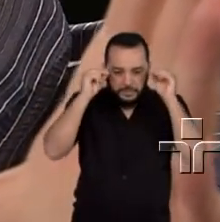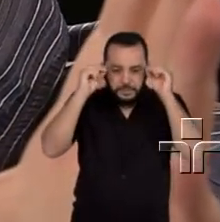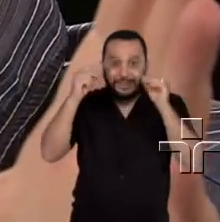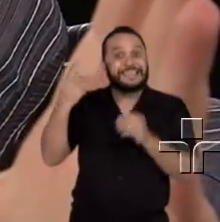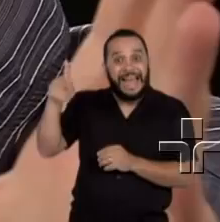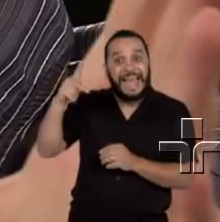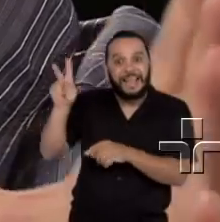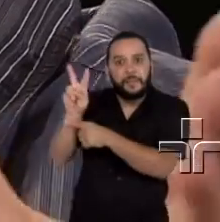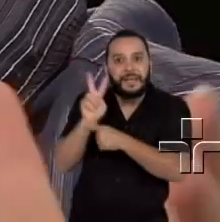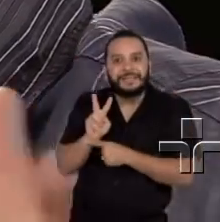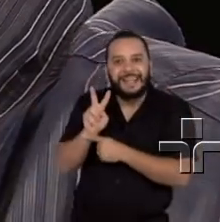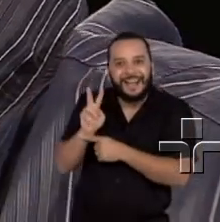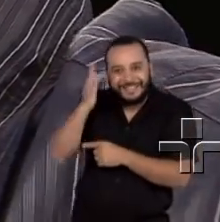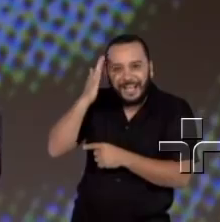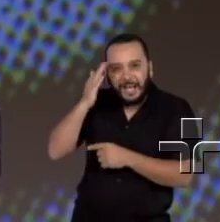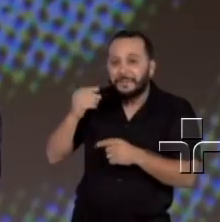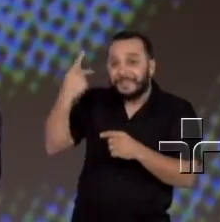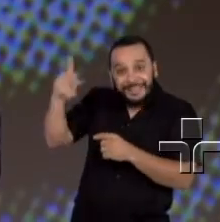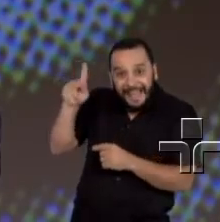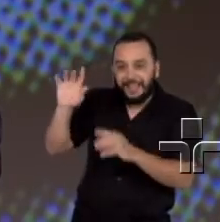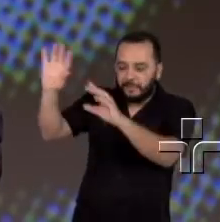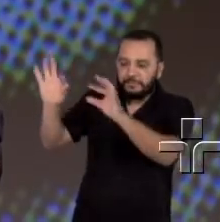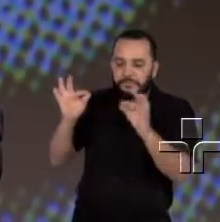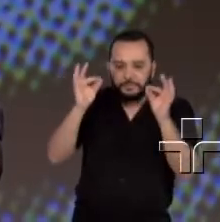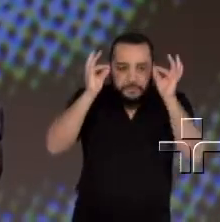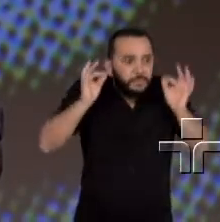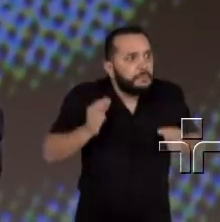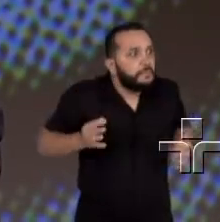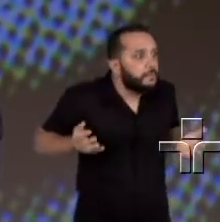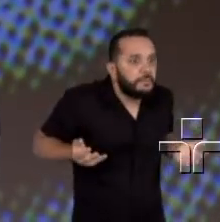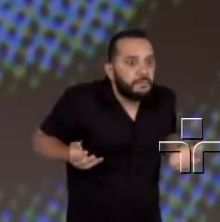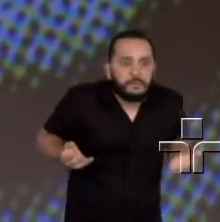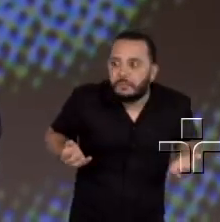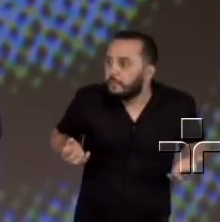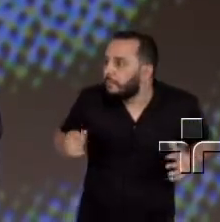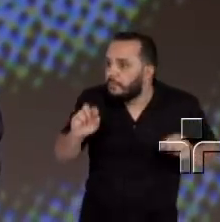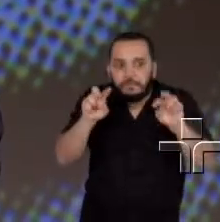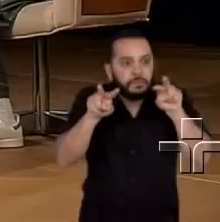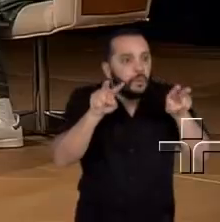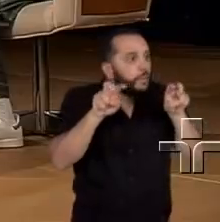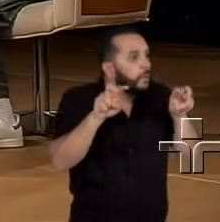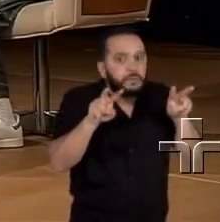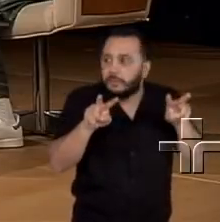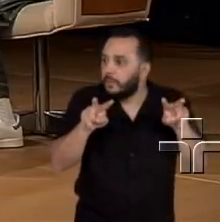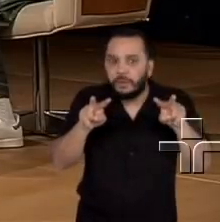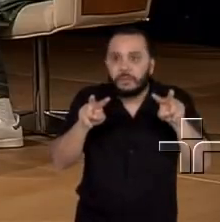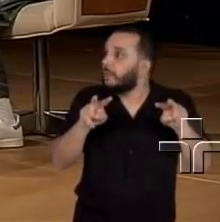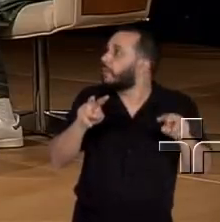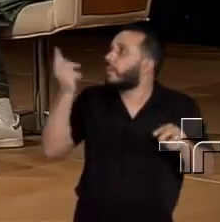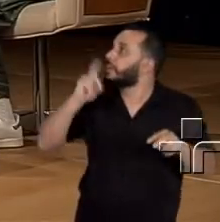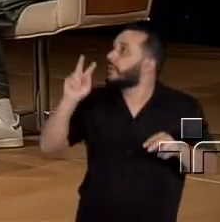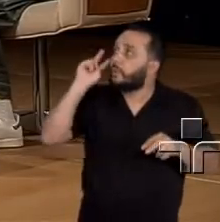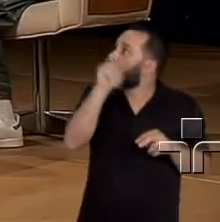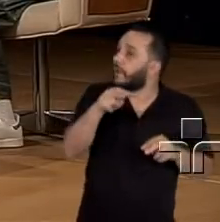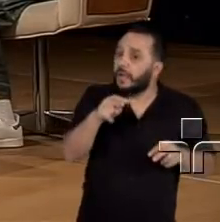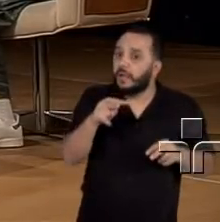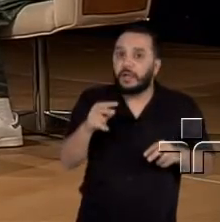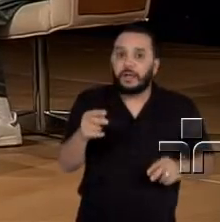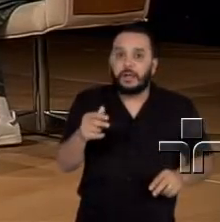repente. Tudo entrou em foco. Aí eu falei, eu consigo ver com seus óculos. Charlotte.